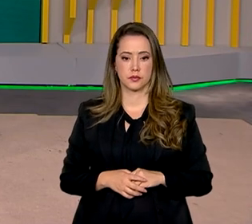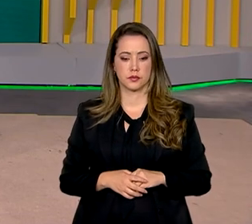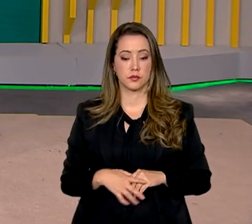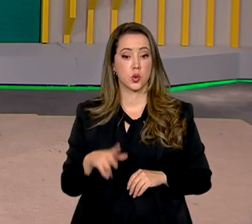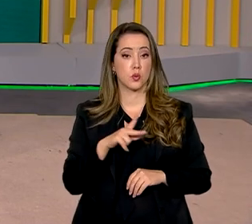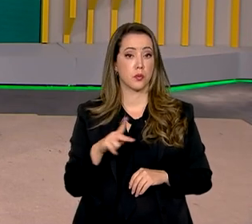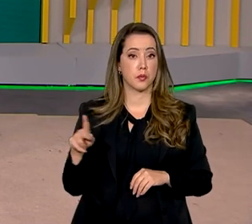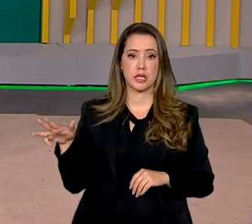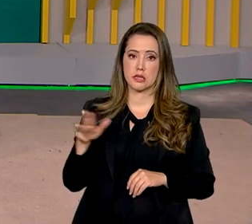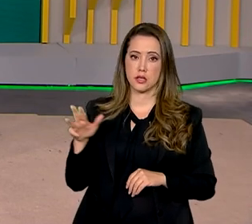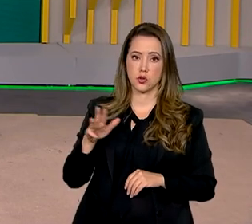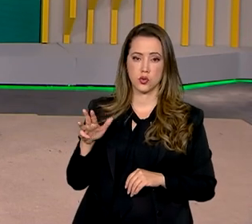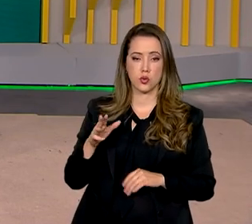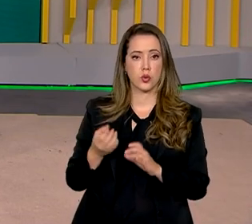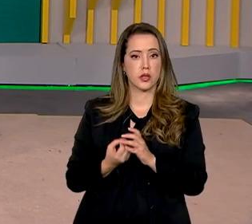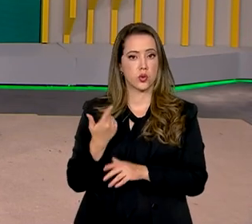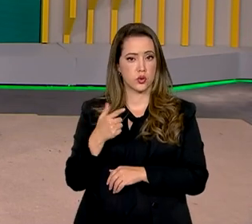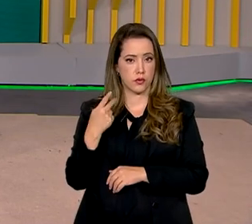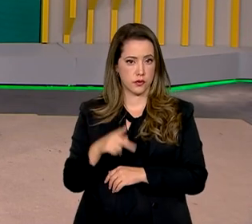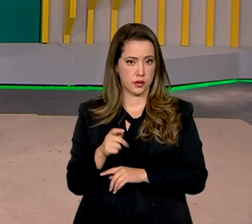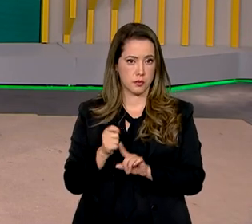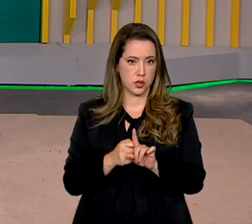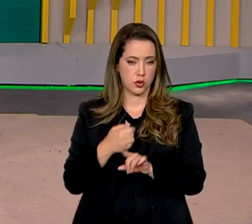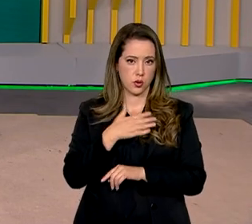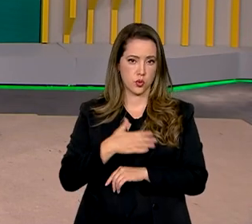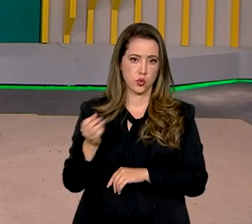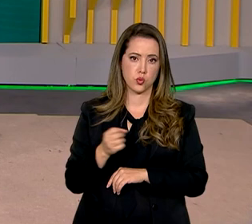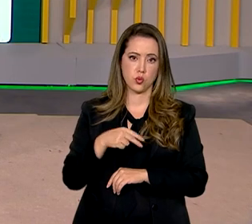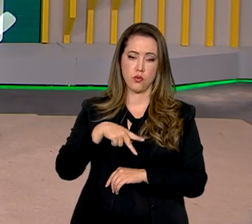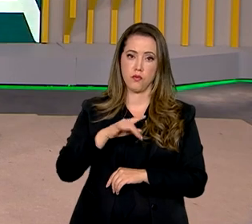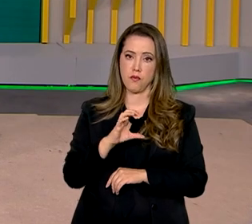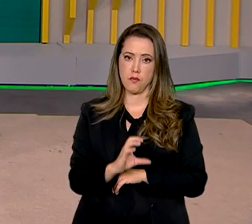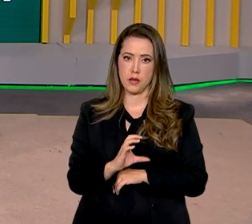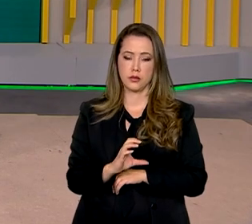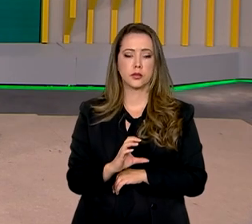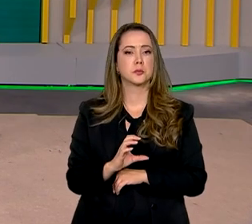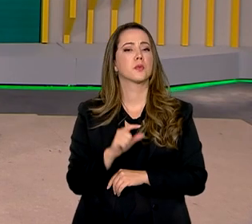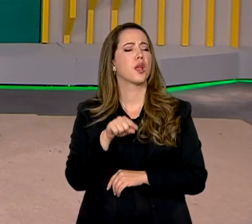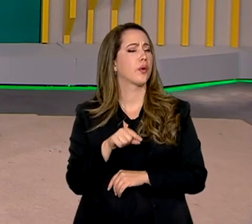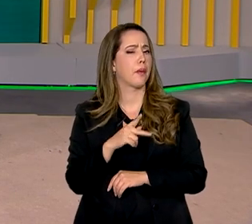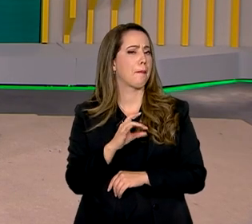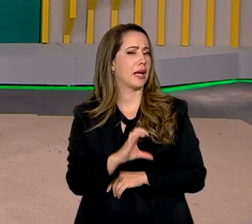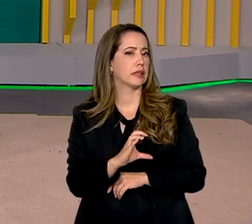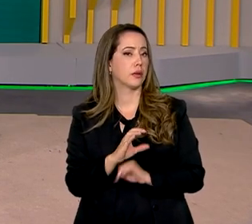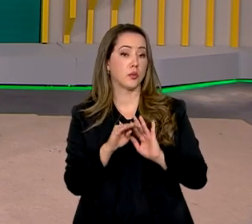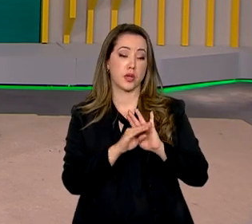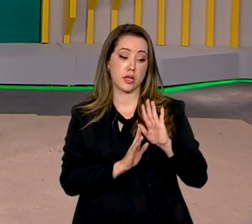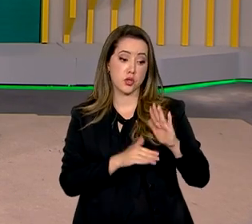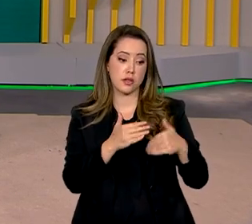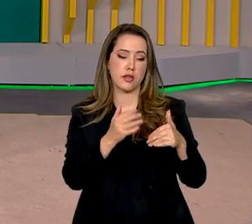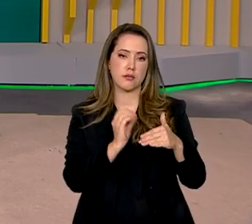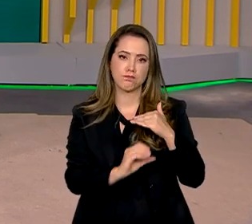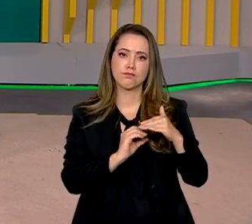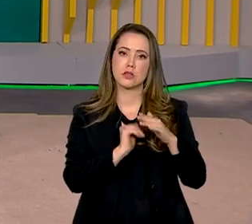O presidente Lula relançou em agosto deste ano o novo PAC, Programa de Aceleração do Crescimento, com investimentos que